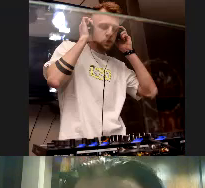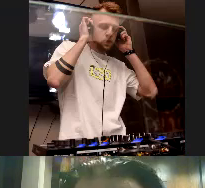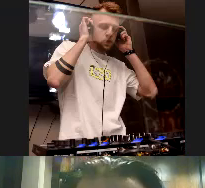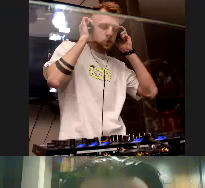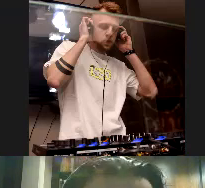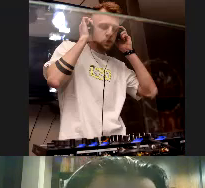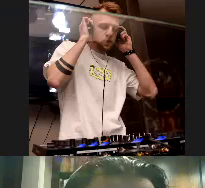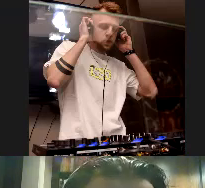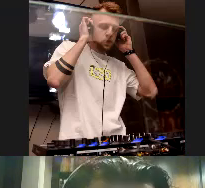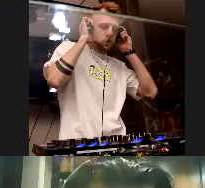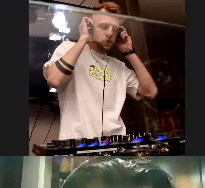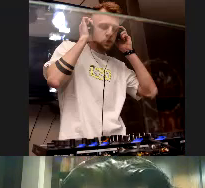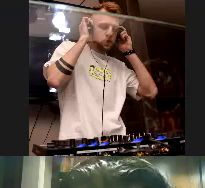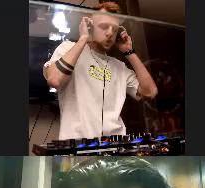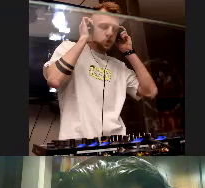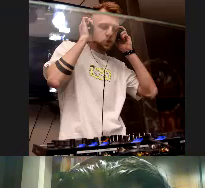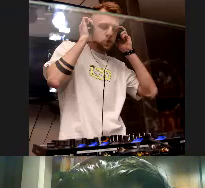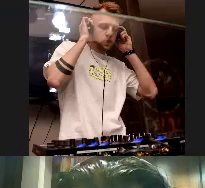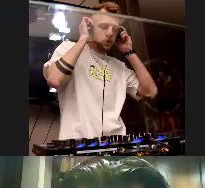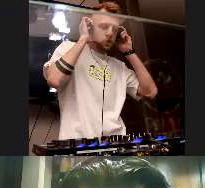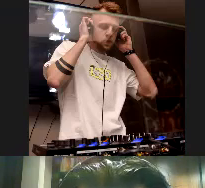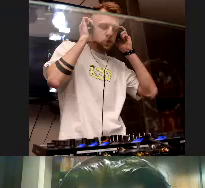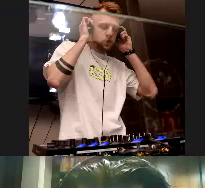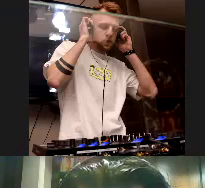Que droga isso aqui.